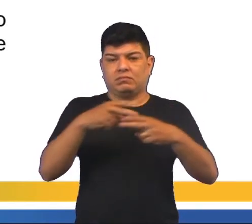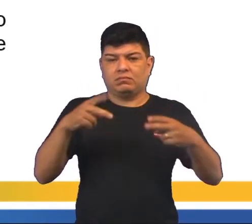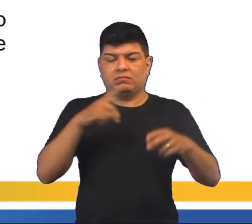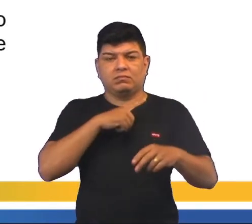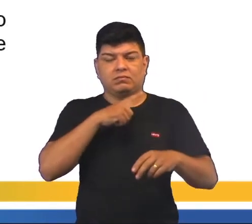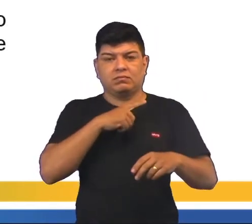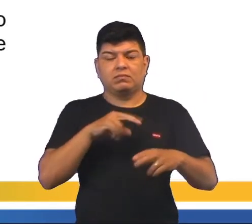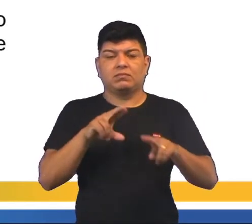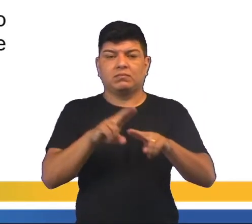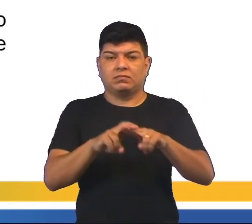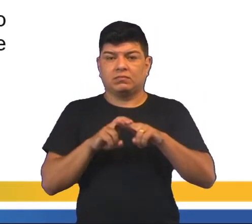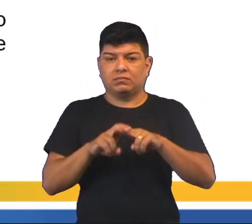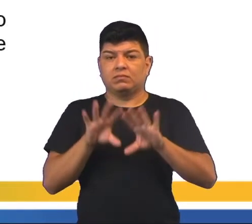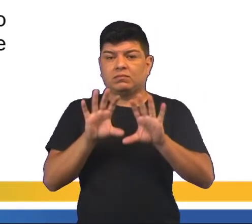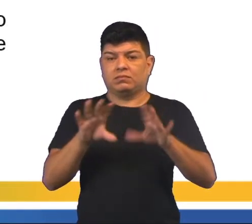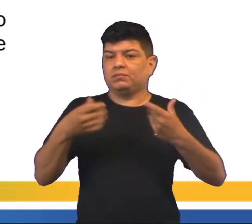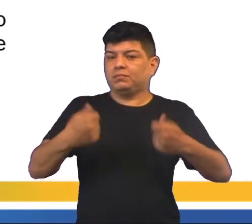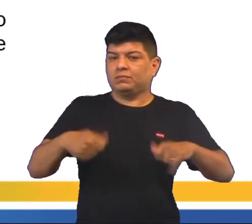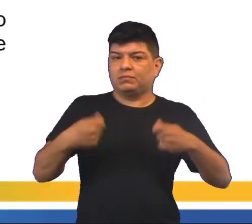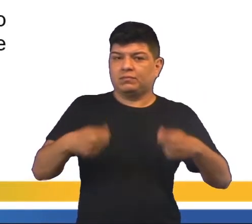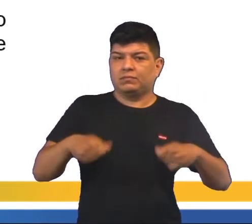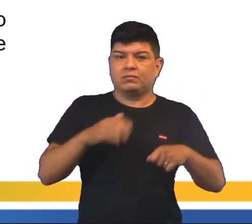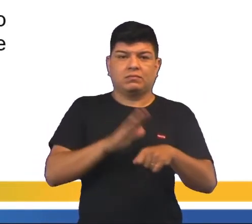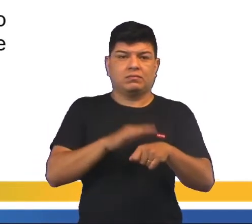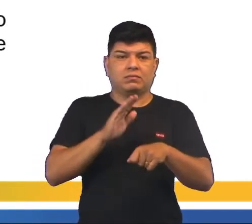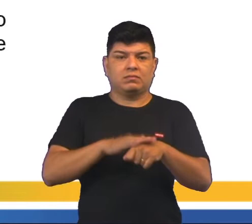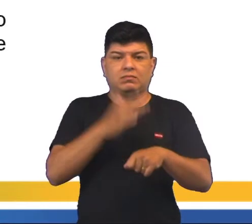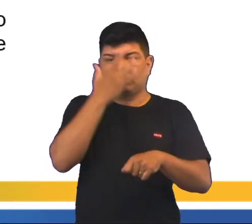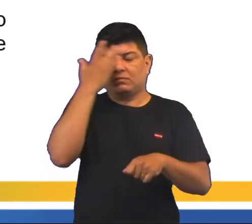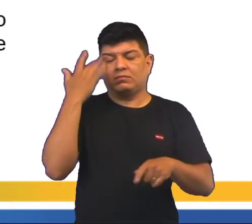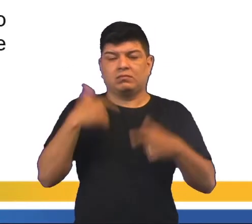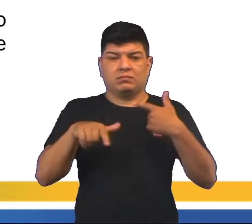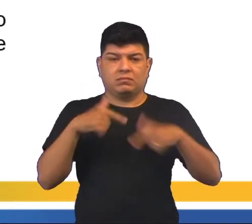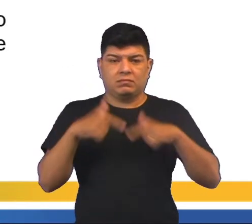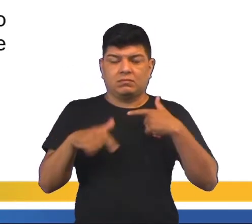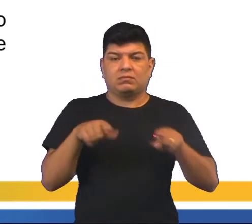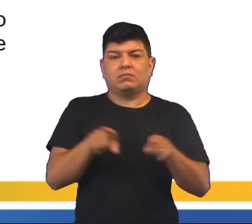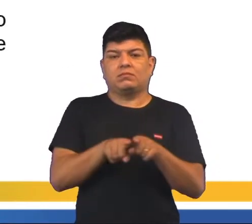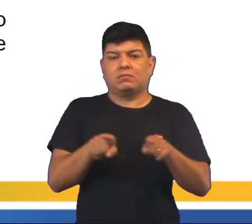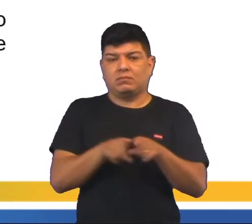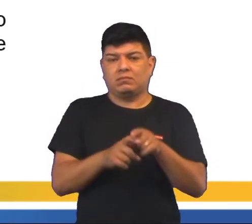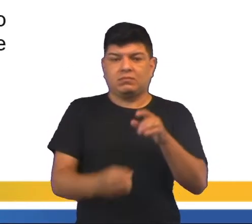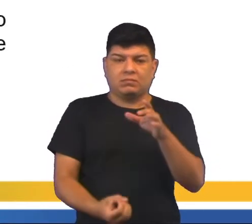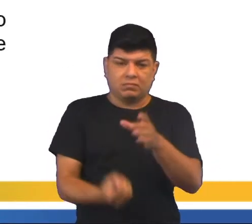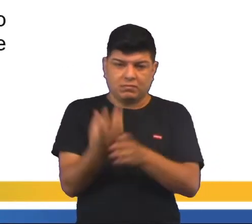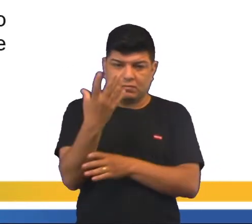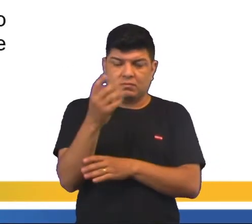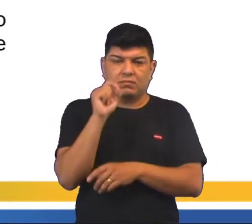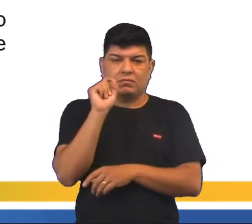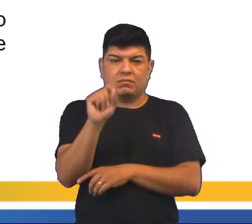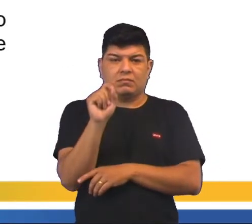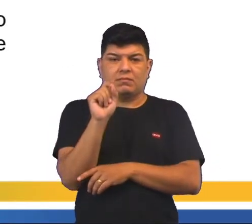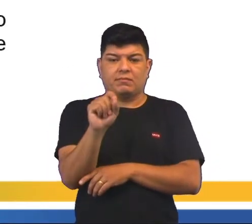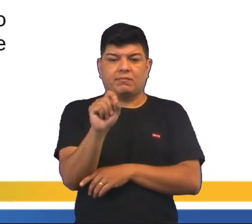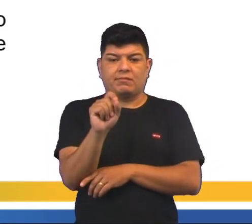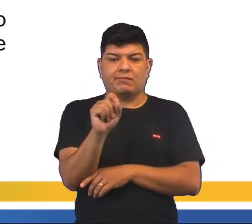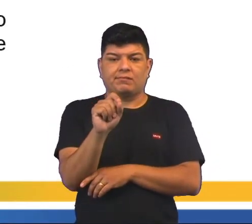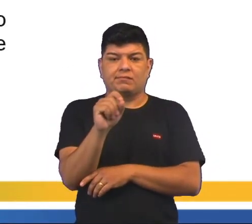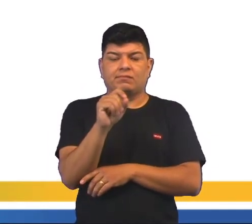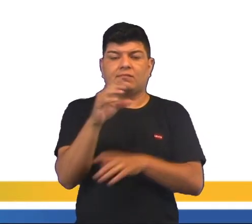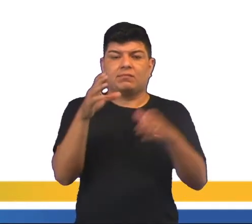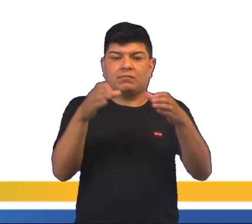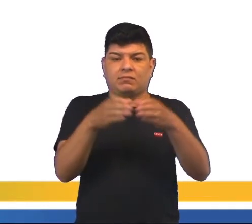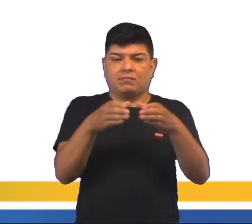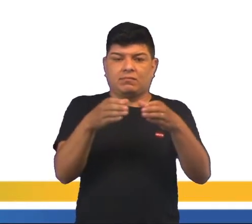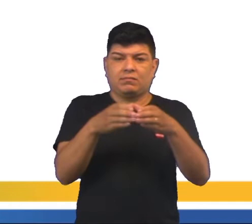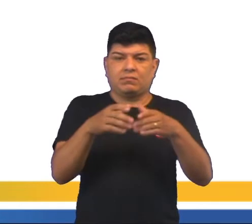produção, né? E esse vai necessitar, né, de mais mão de obra, né? E dessa maneira surge aí a classe